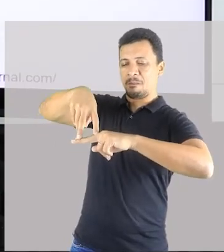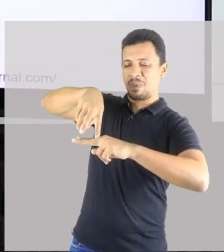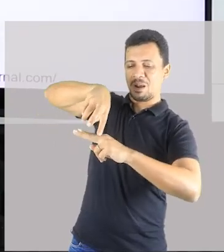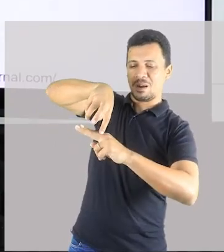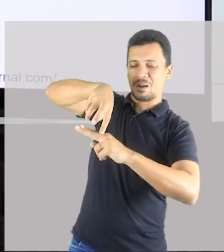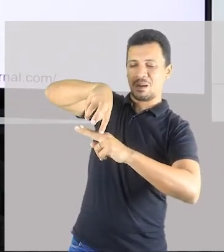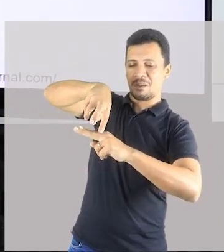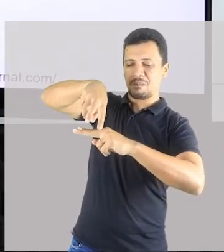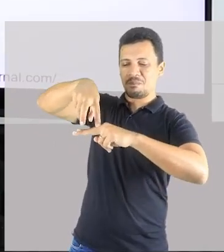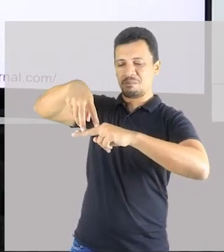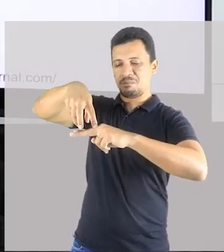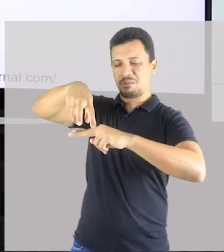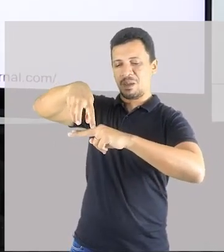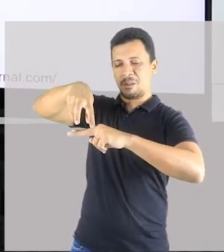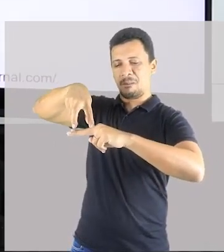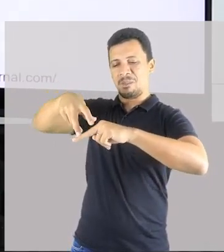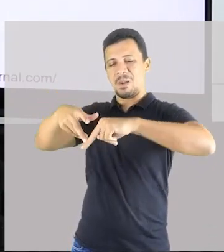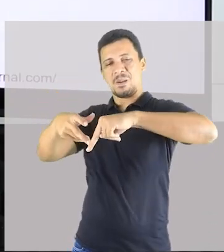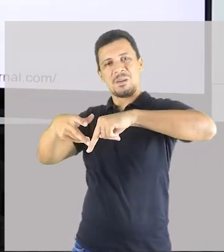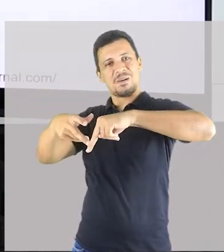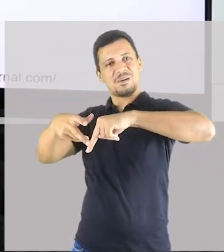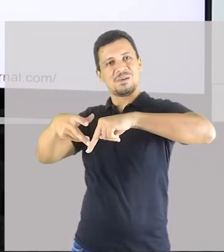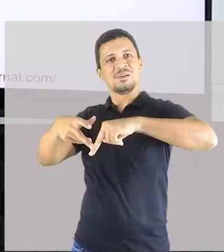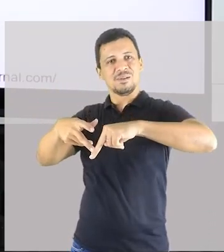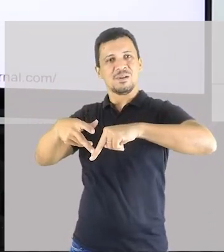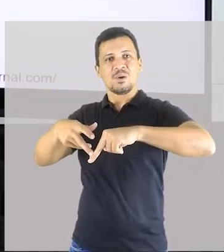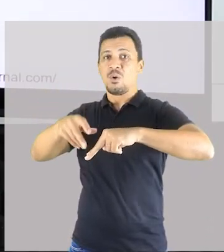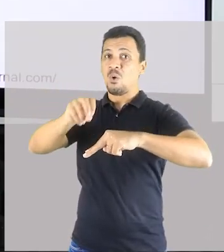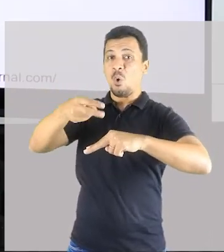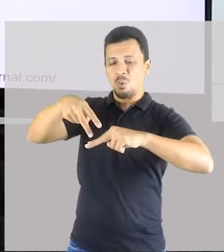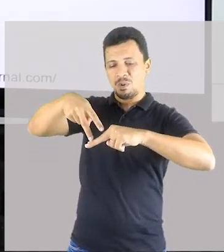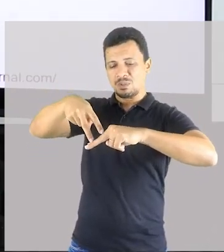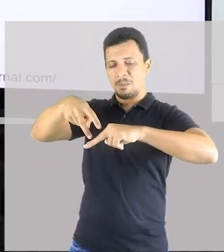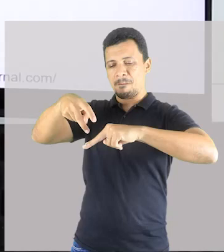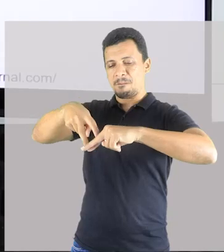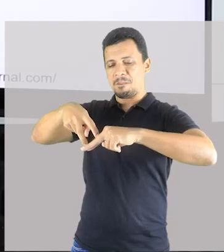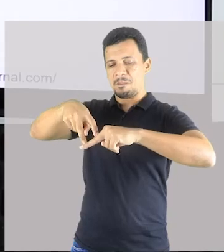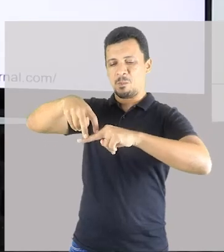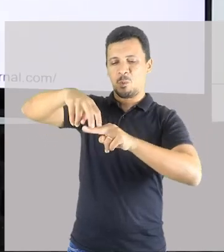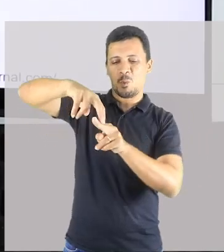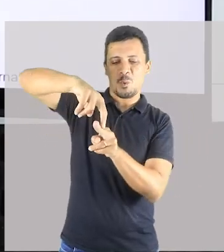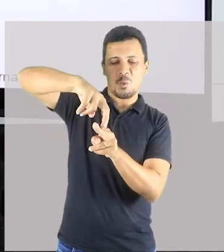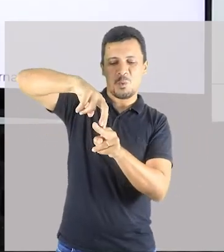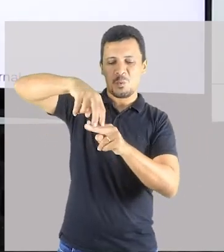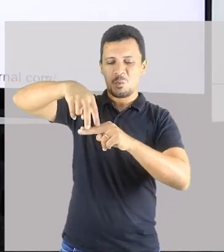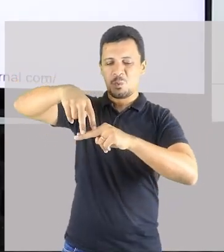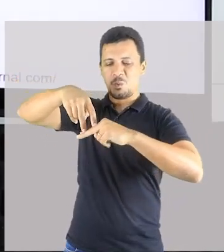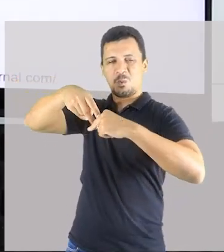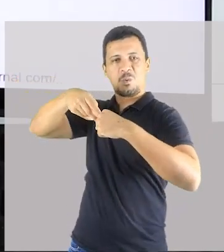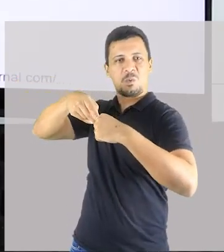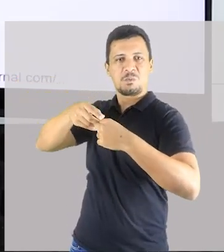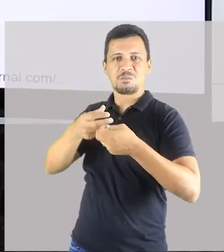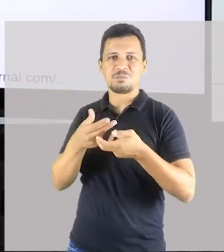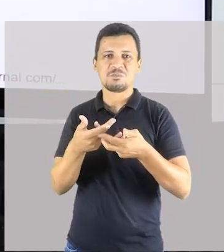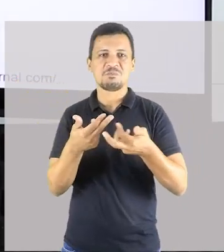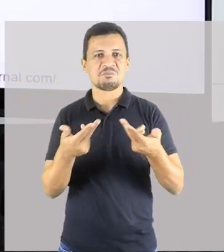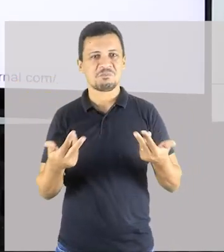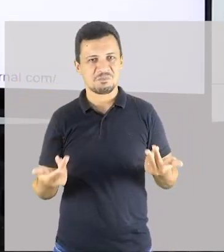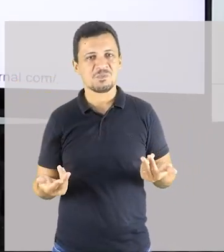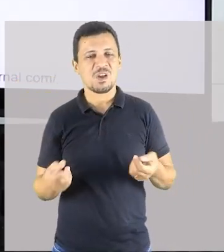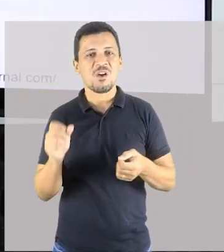alavanca, para que o skate ele possa rotacionar, para que ele possa girar em torno de si mesmo, e assim eles